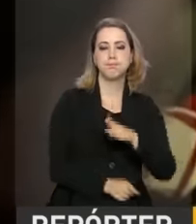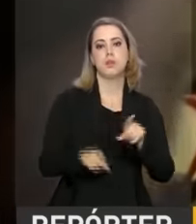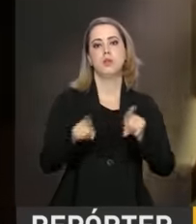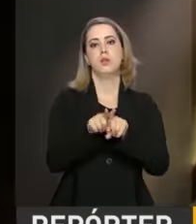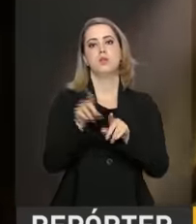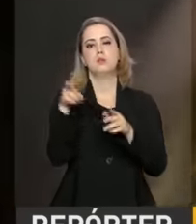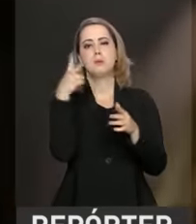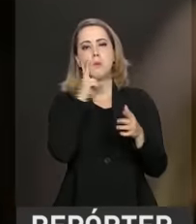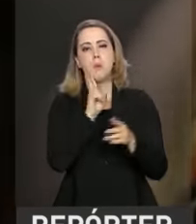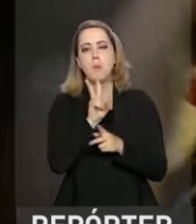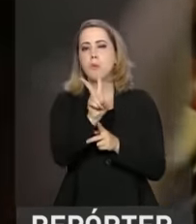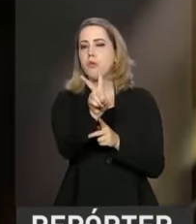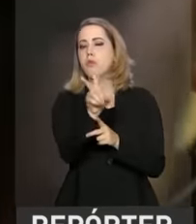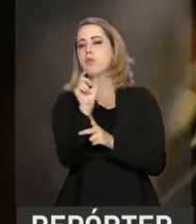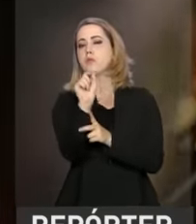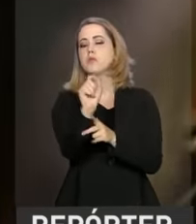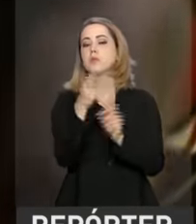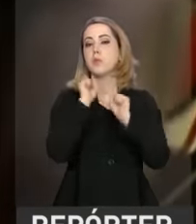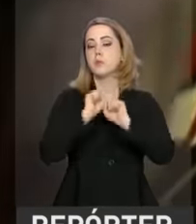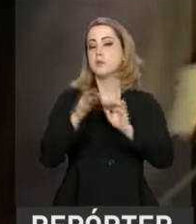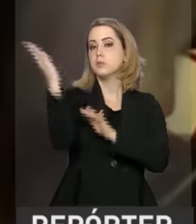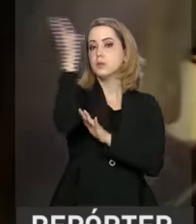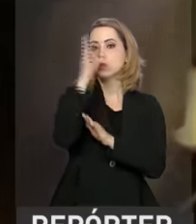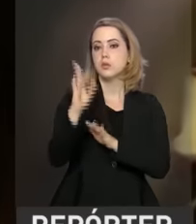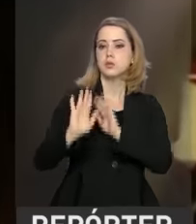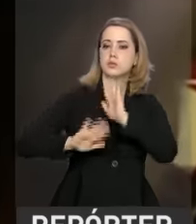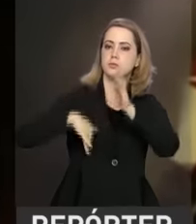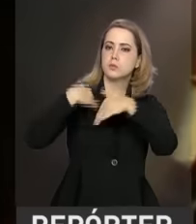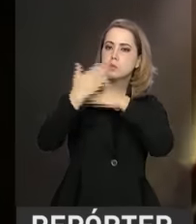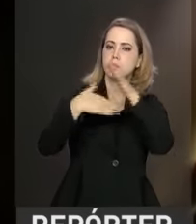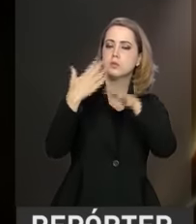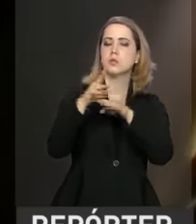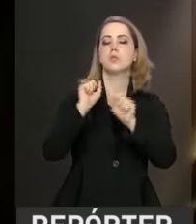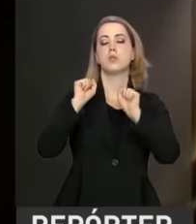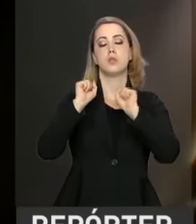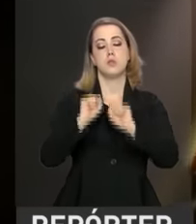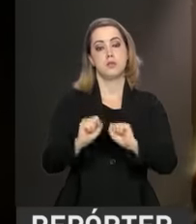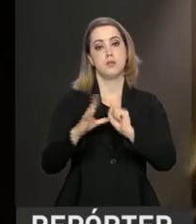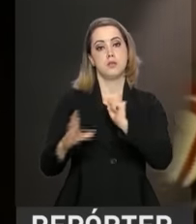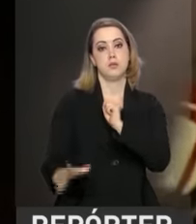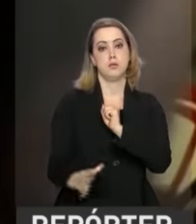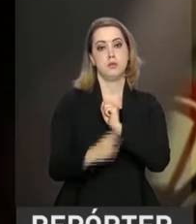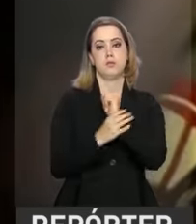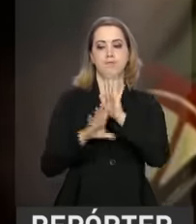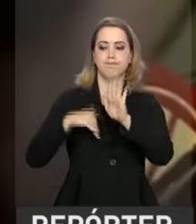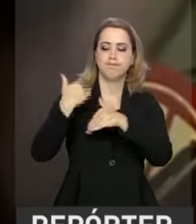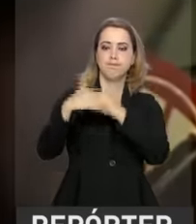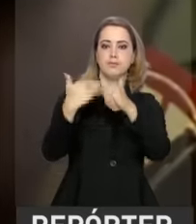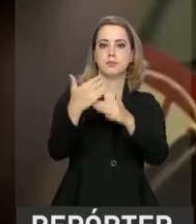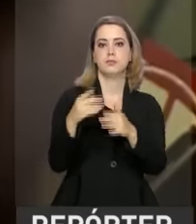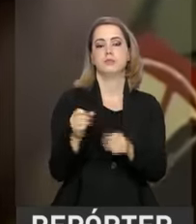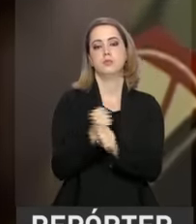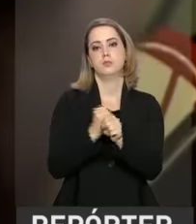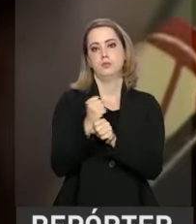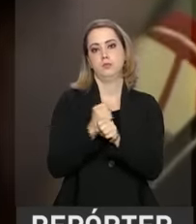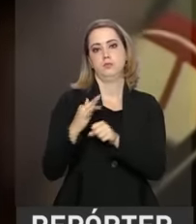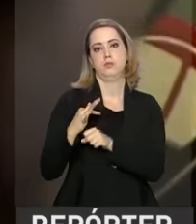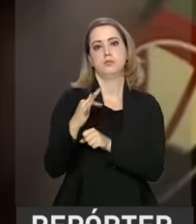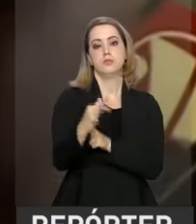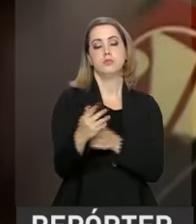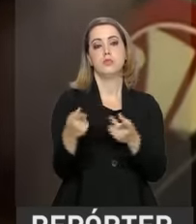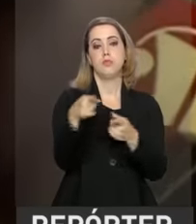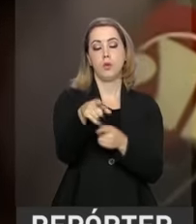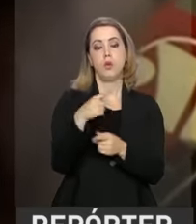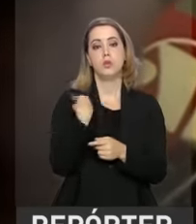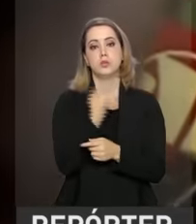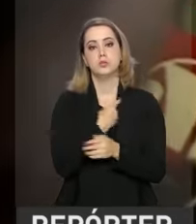análise, visa dar condições ao Brasil de crescer de forma sustentada por muitos anos. Então, este